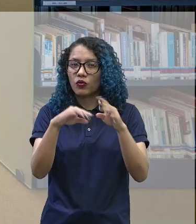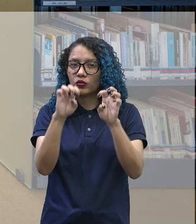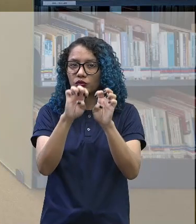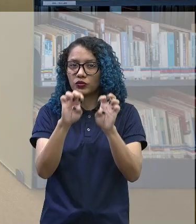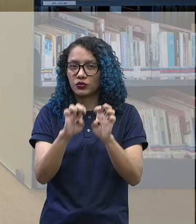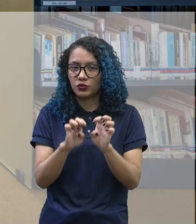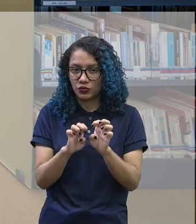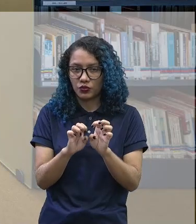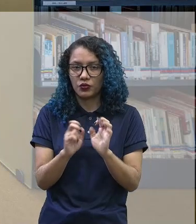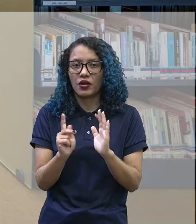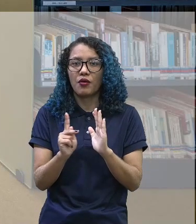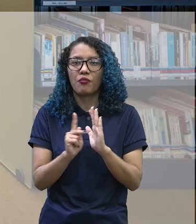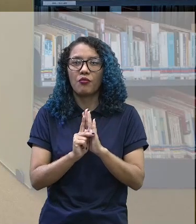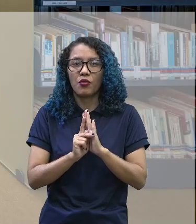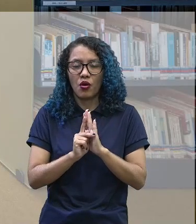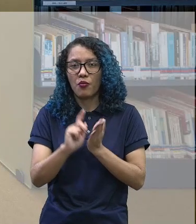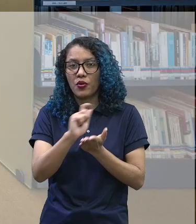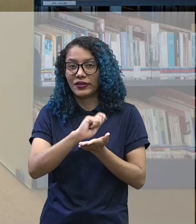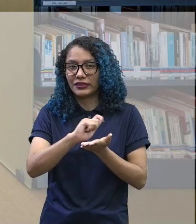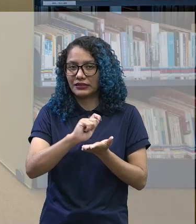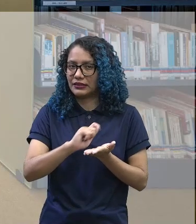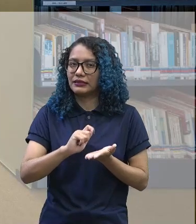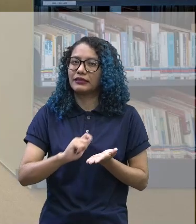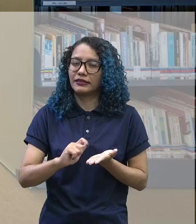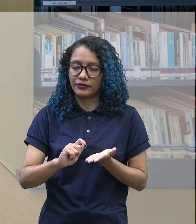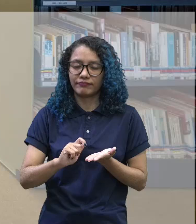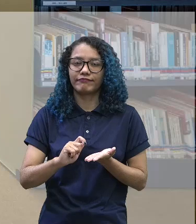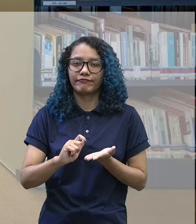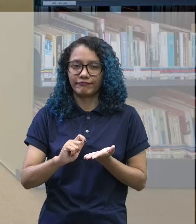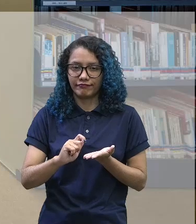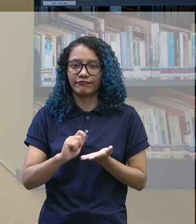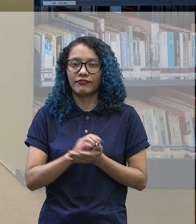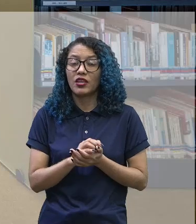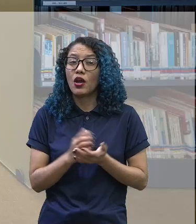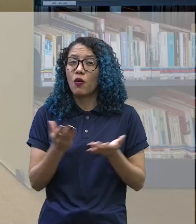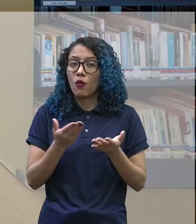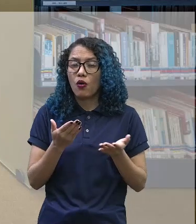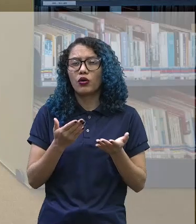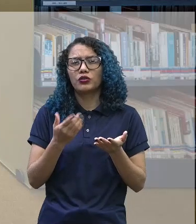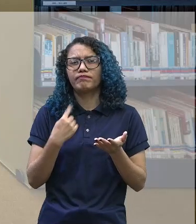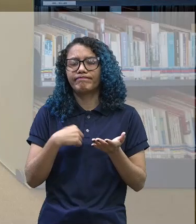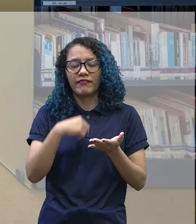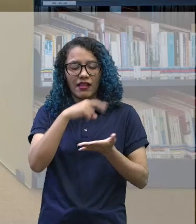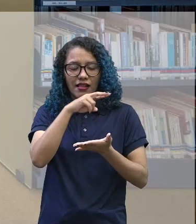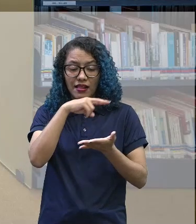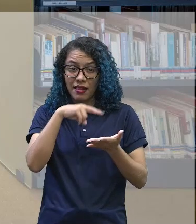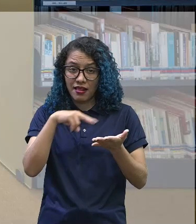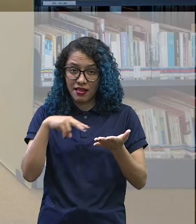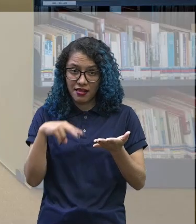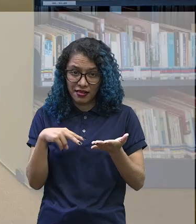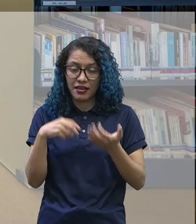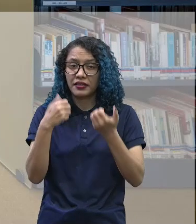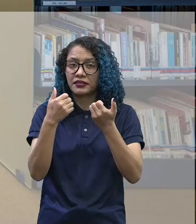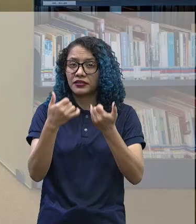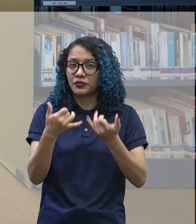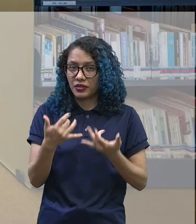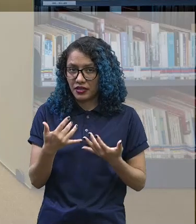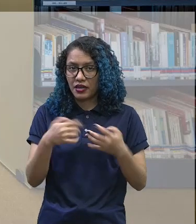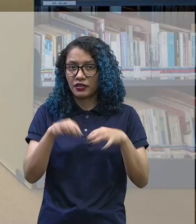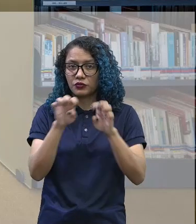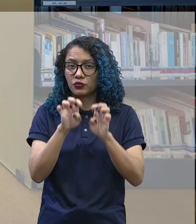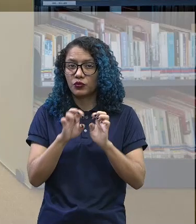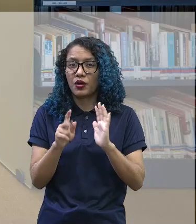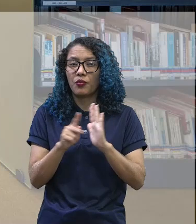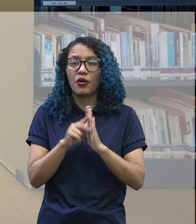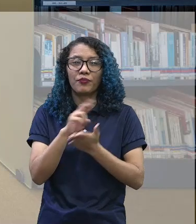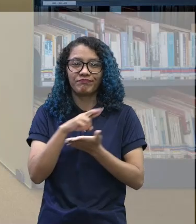estrutura da escrita. Então, hoje nós vamos ter leitura, nós vamos falar sobre a estrutura de redação.